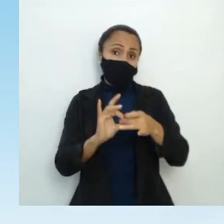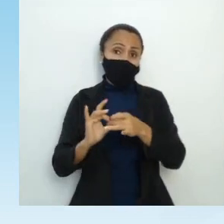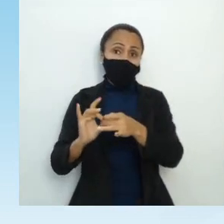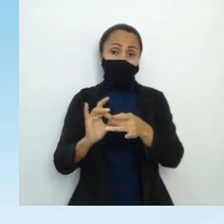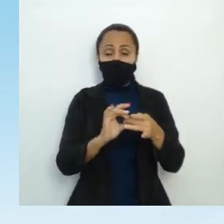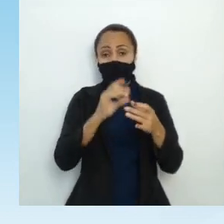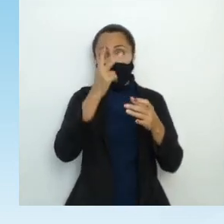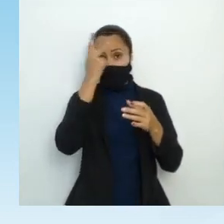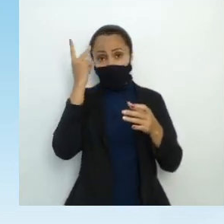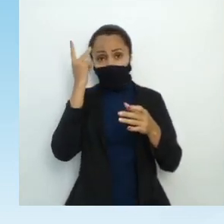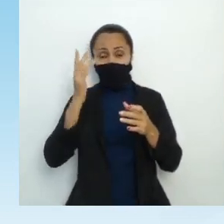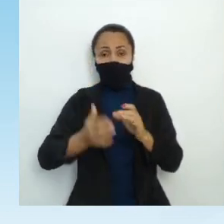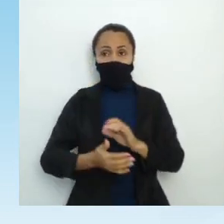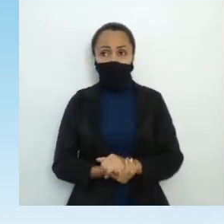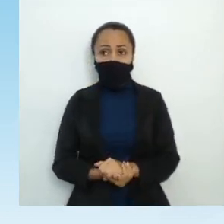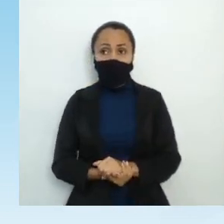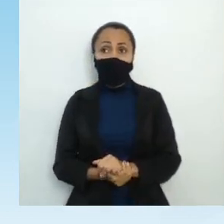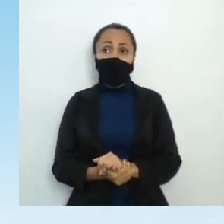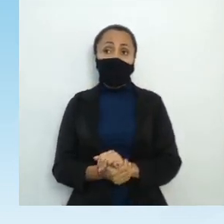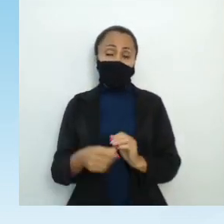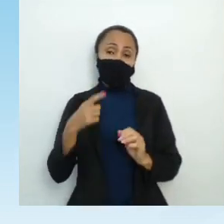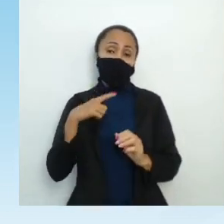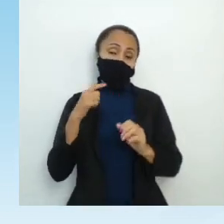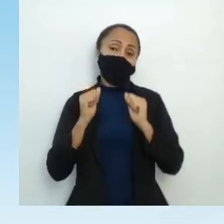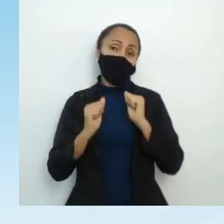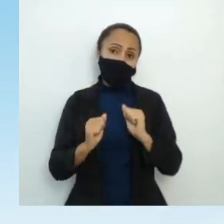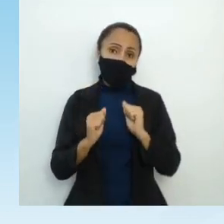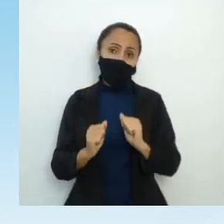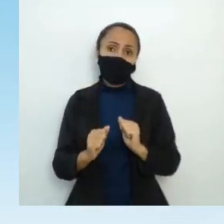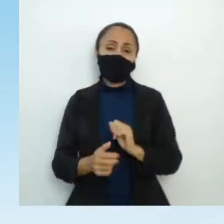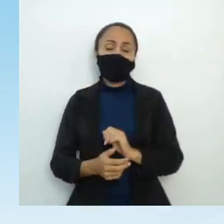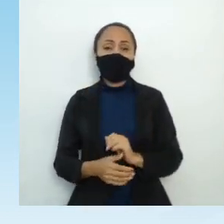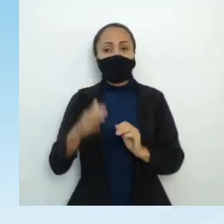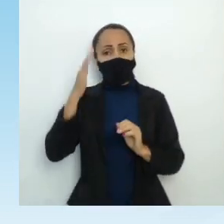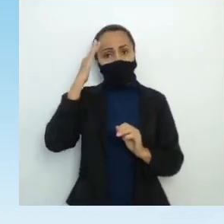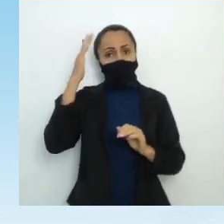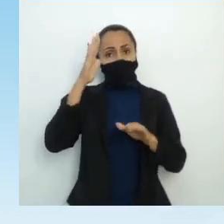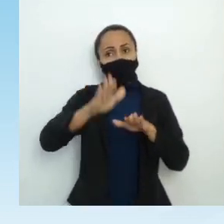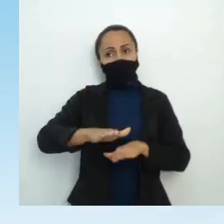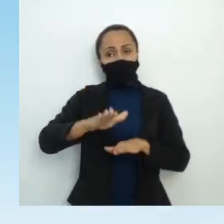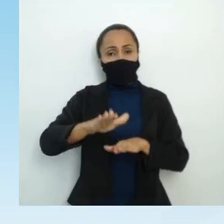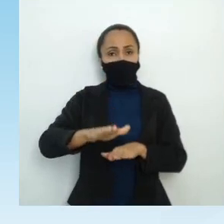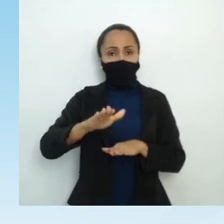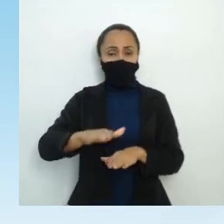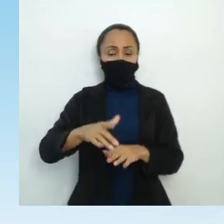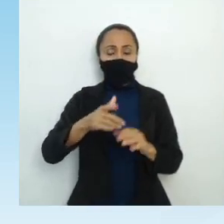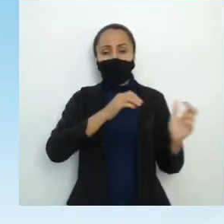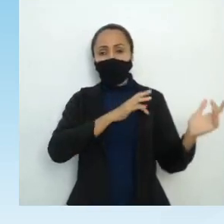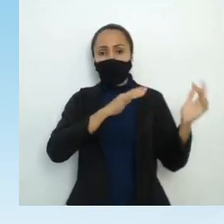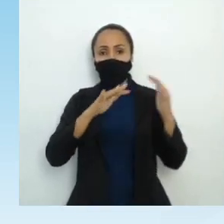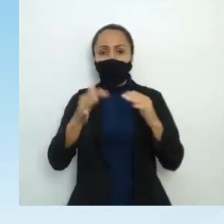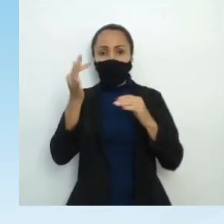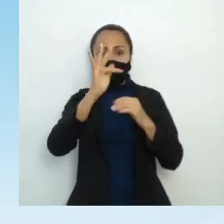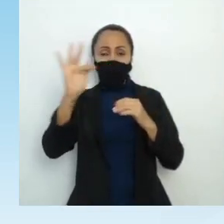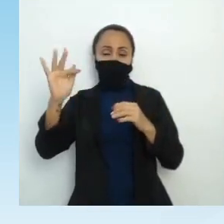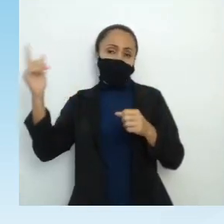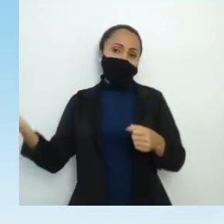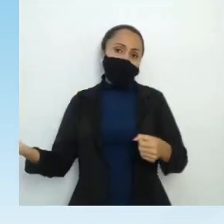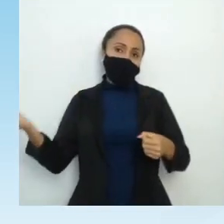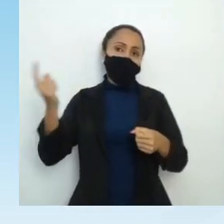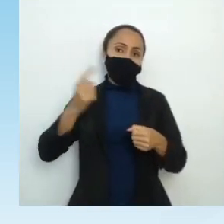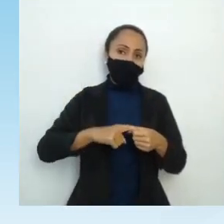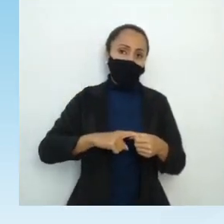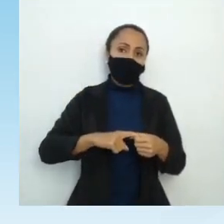seria de fato vencido, eles tinham esse poder. Então os soldados, como eu disse a vocês, que foram enviados pela França, voltam para a Revolução Francesa